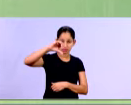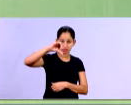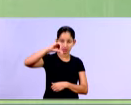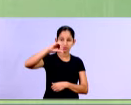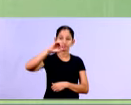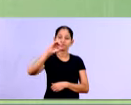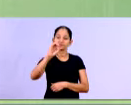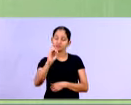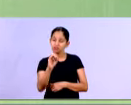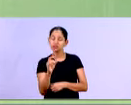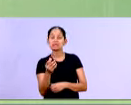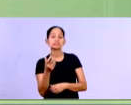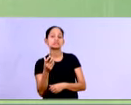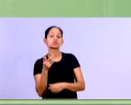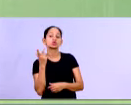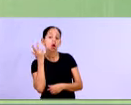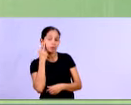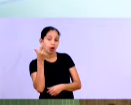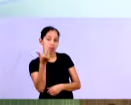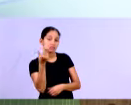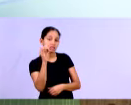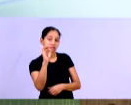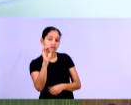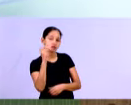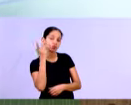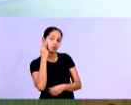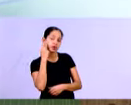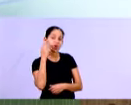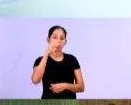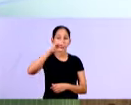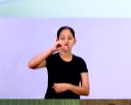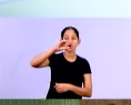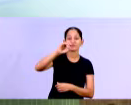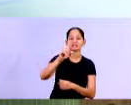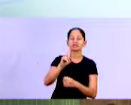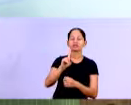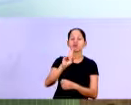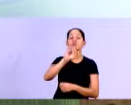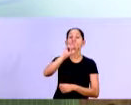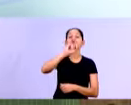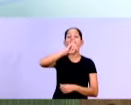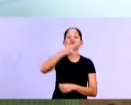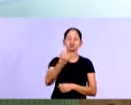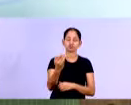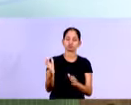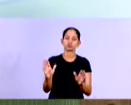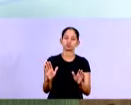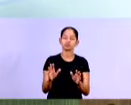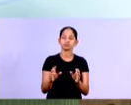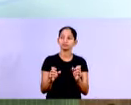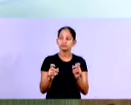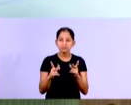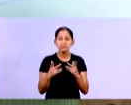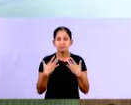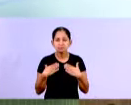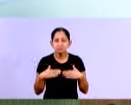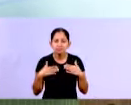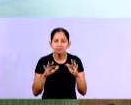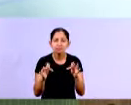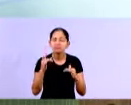do valor que ele pegou emprestado e mais 90 de juros. Ok? Está vendo como é simples?